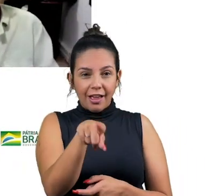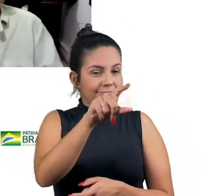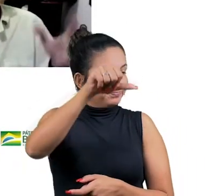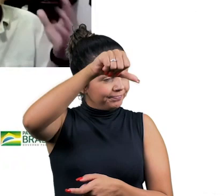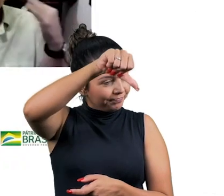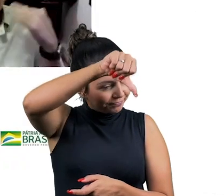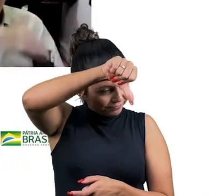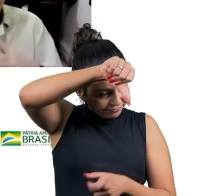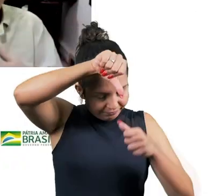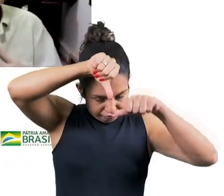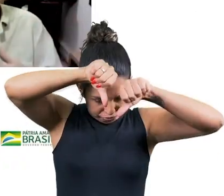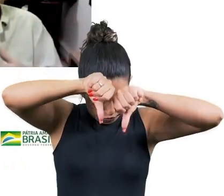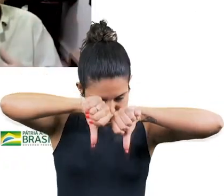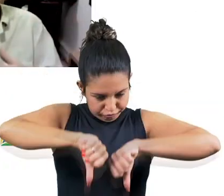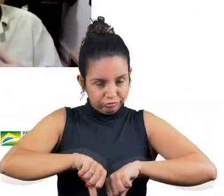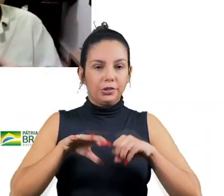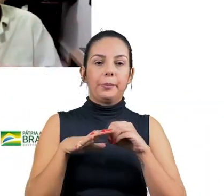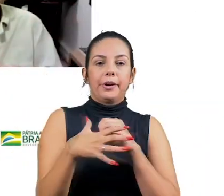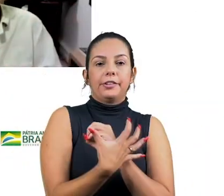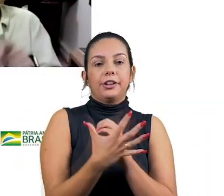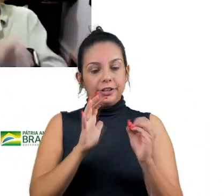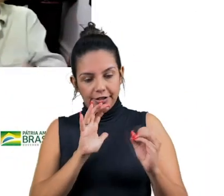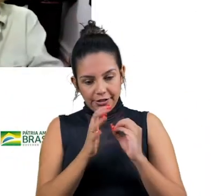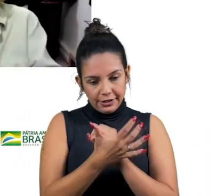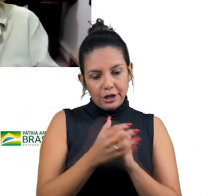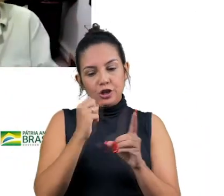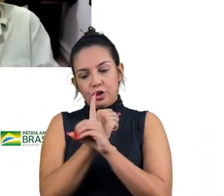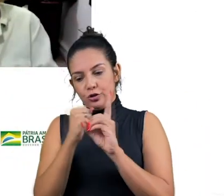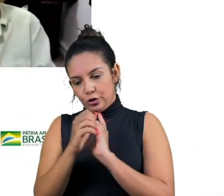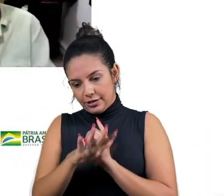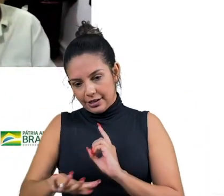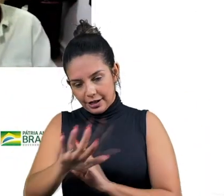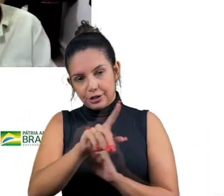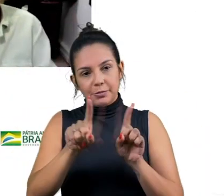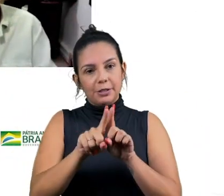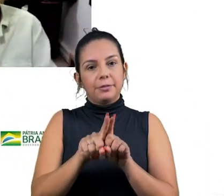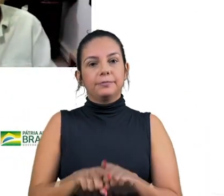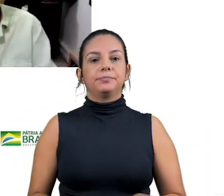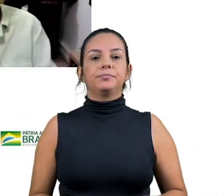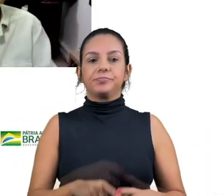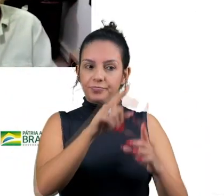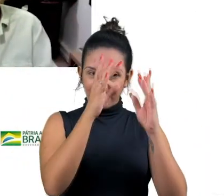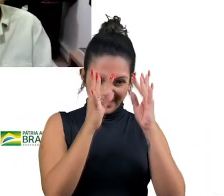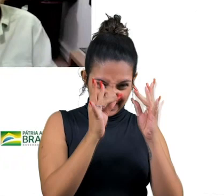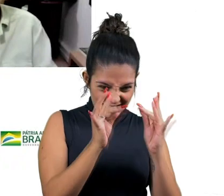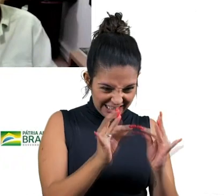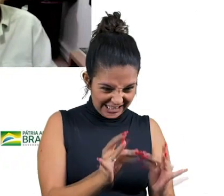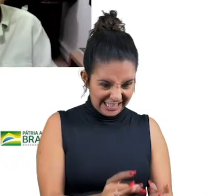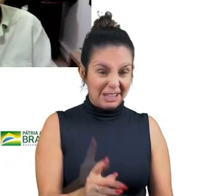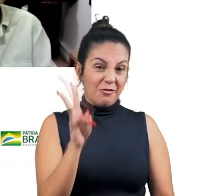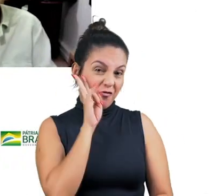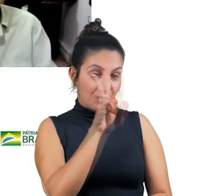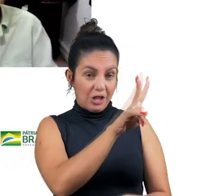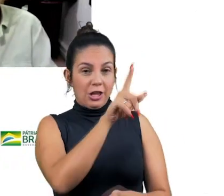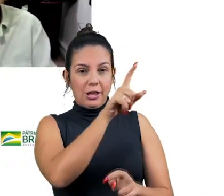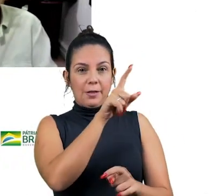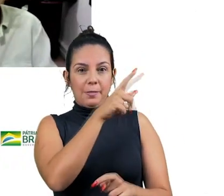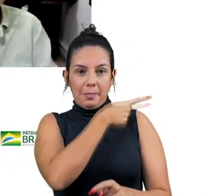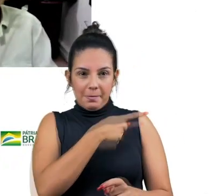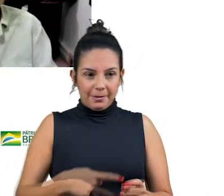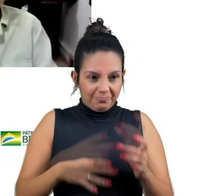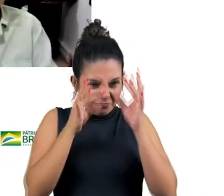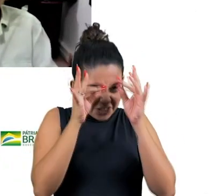na pandemia. Isso vai ser uma tragédia para a sociedade dele, mas em compensação ele vai se desgastar de forma muito